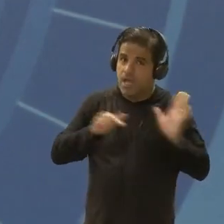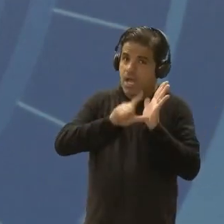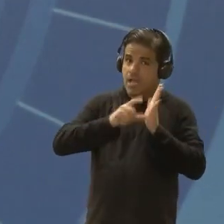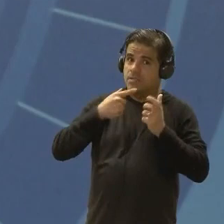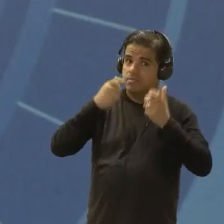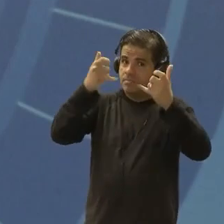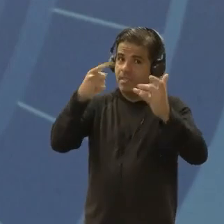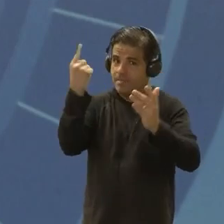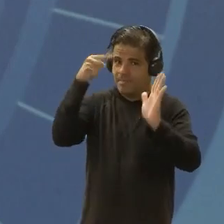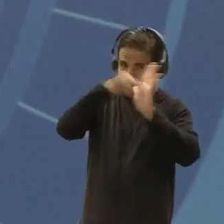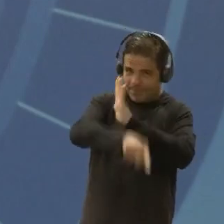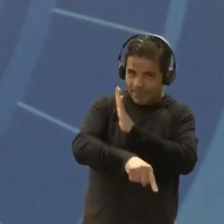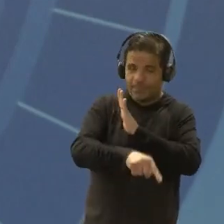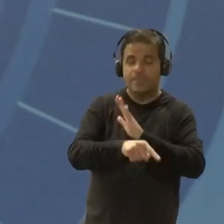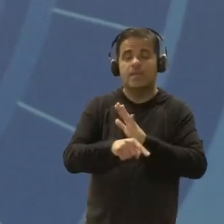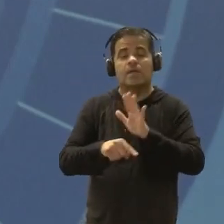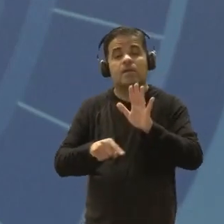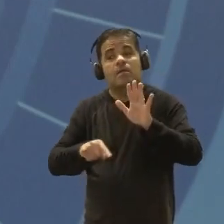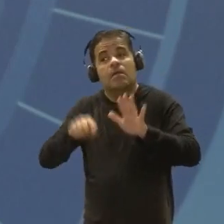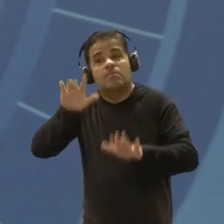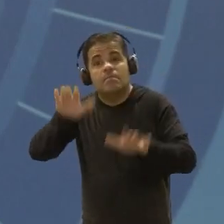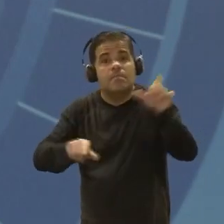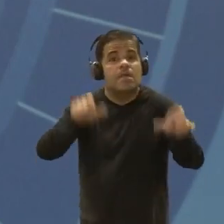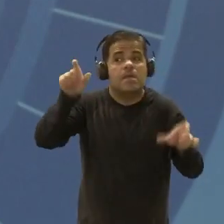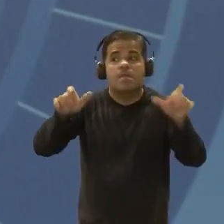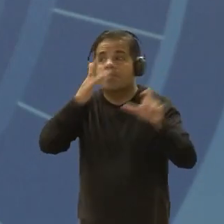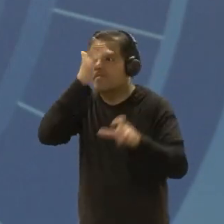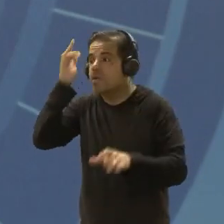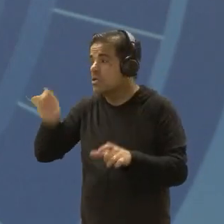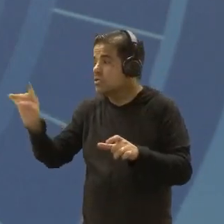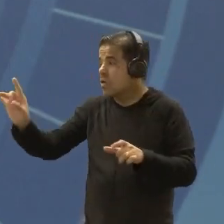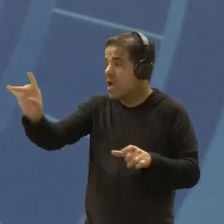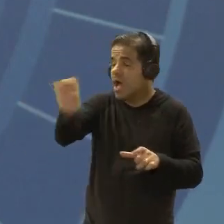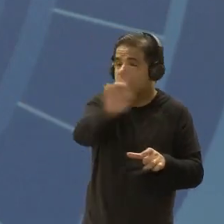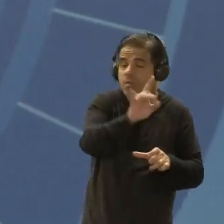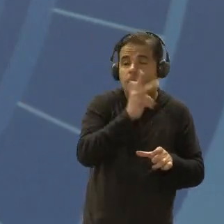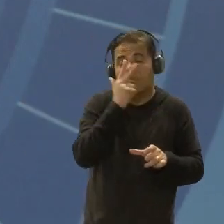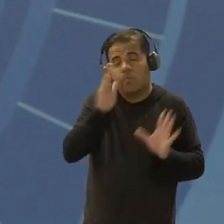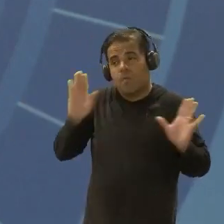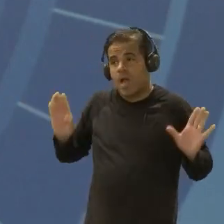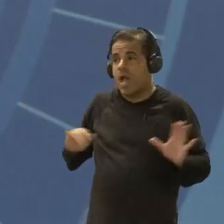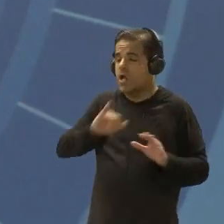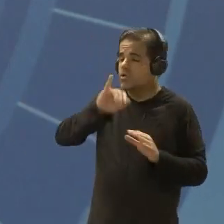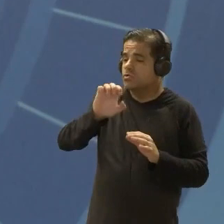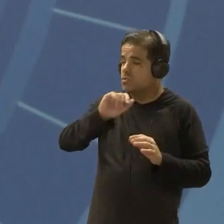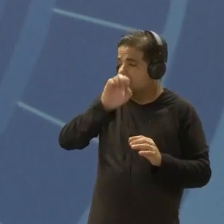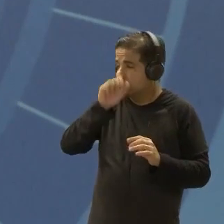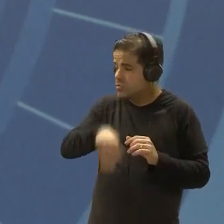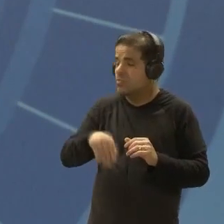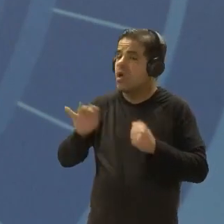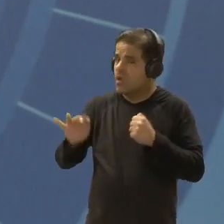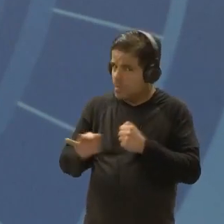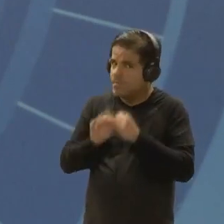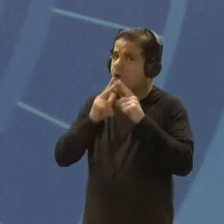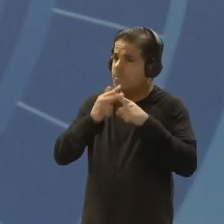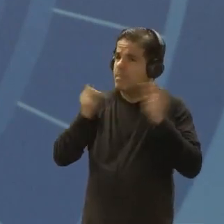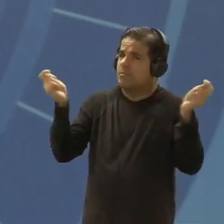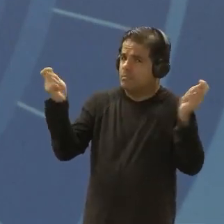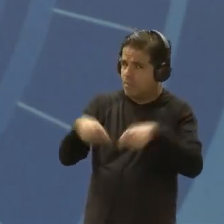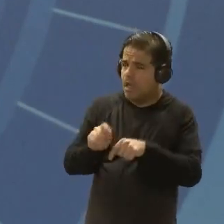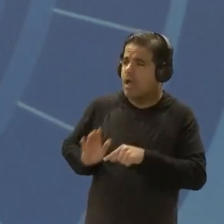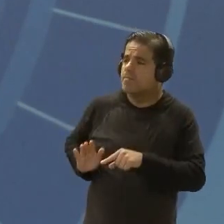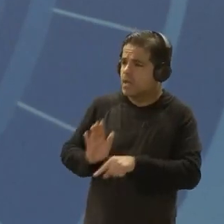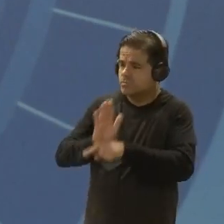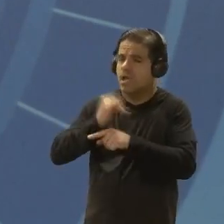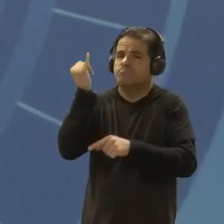você na primeira pergunta, depende de quem é o paciente. Mas eu acho que o jejum intermitente é uma ferramenta válida, é uma